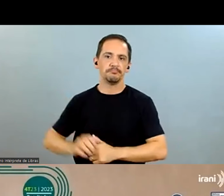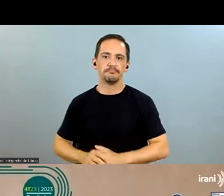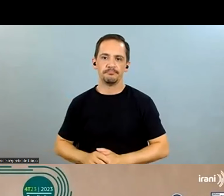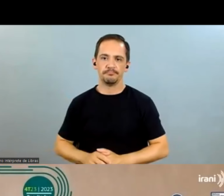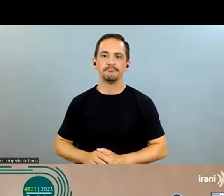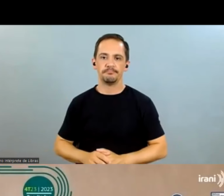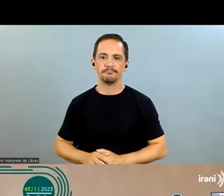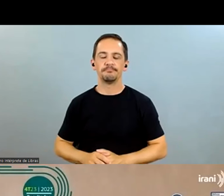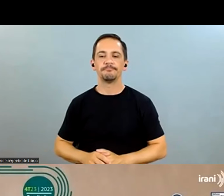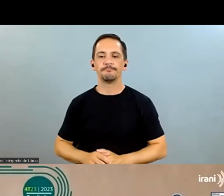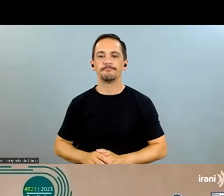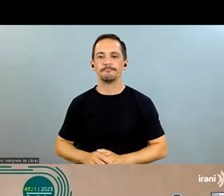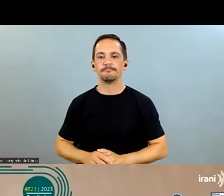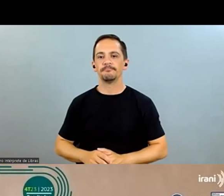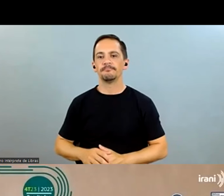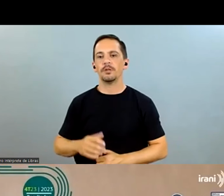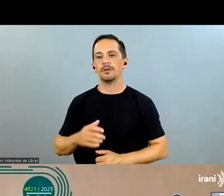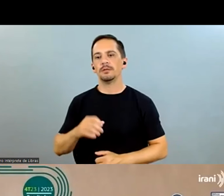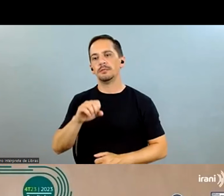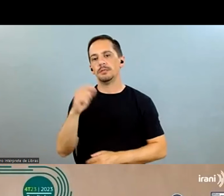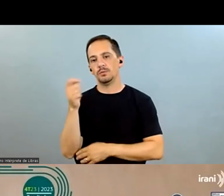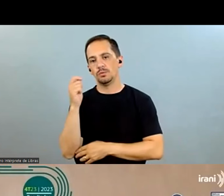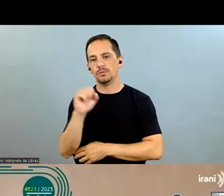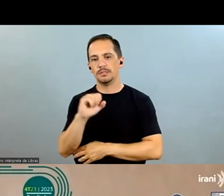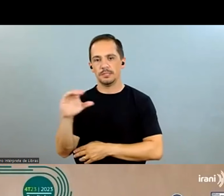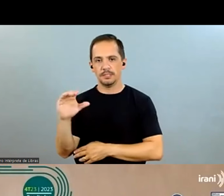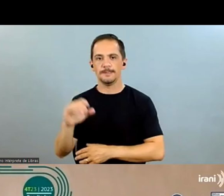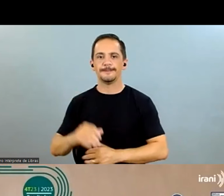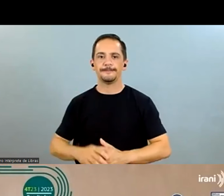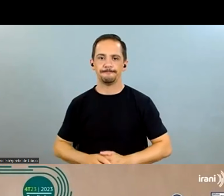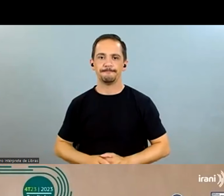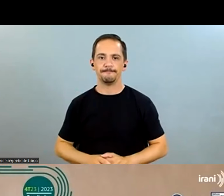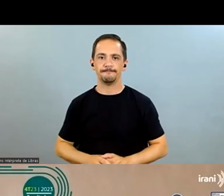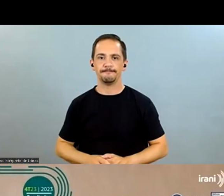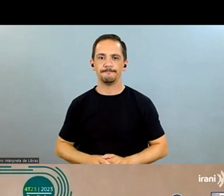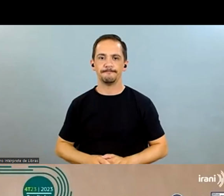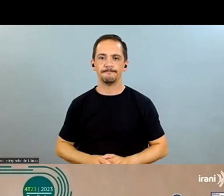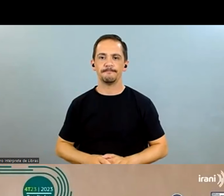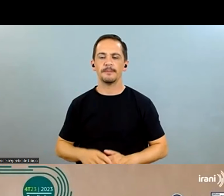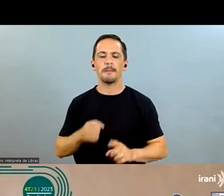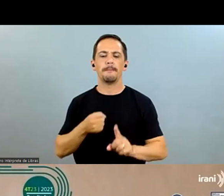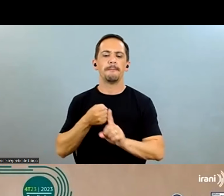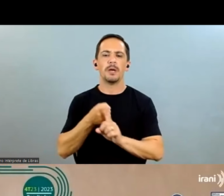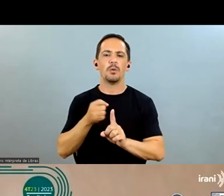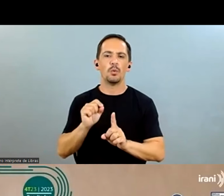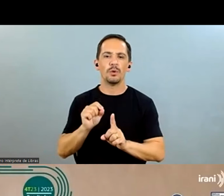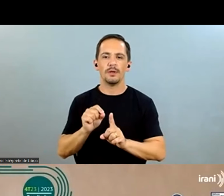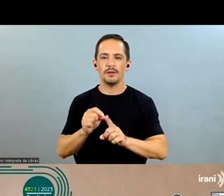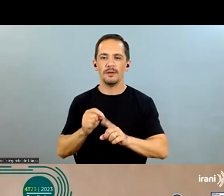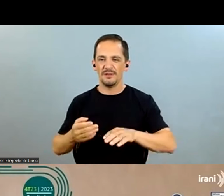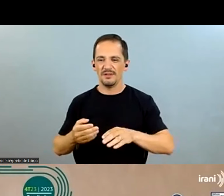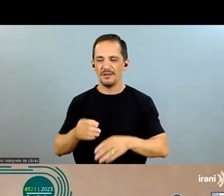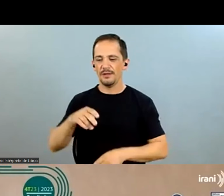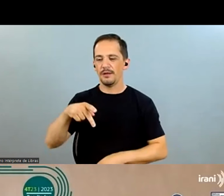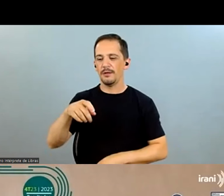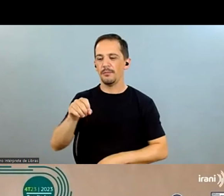exportadores do Rio Grande do Sul e Santa Catarina é o impacto que que o Henrique se refere são nos portos né Henrique e não tanto